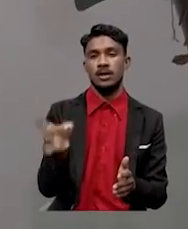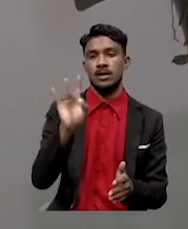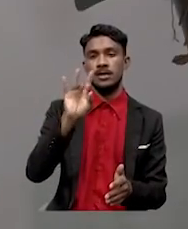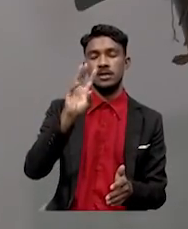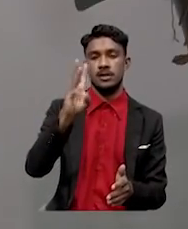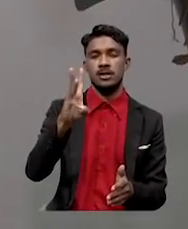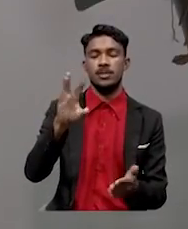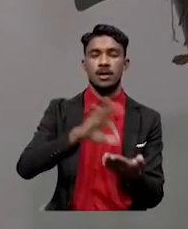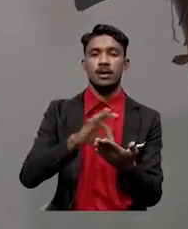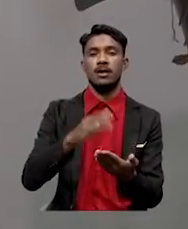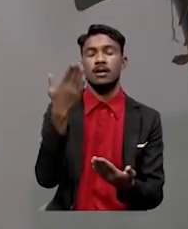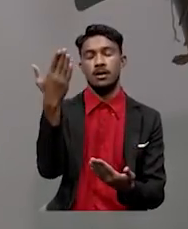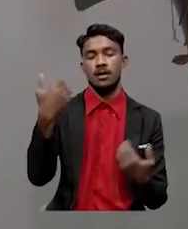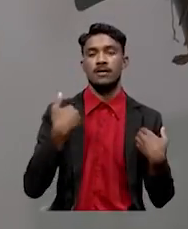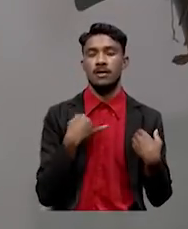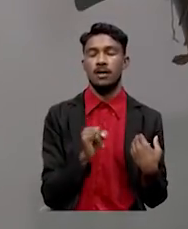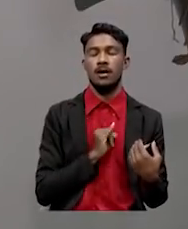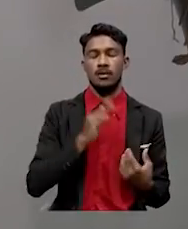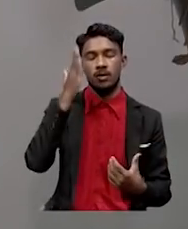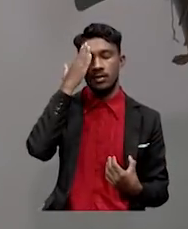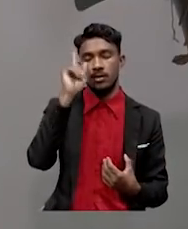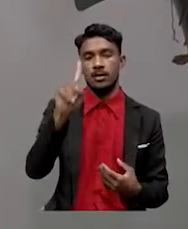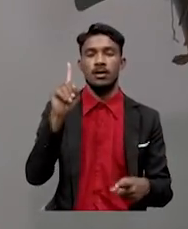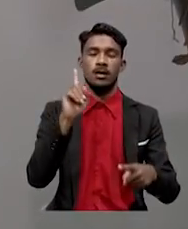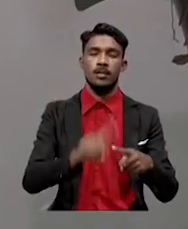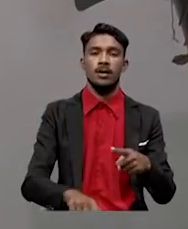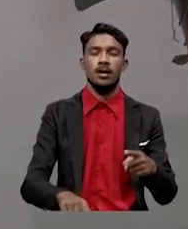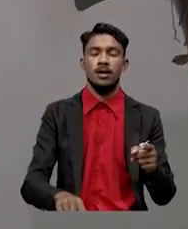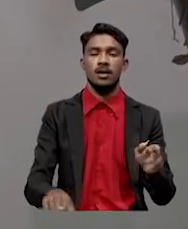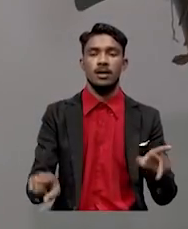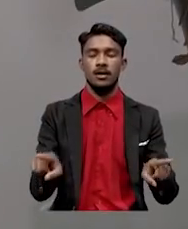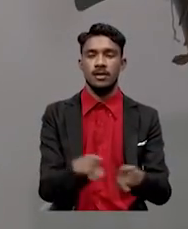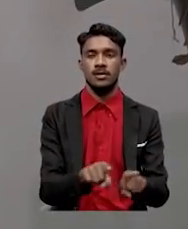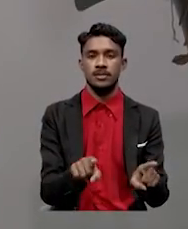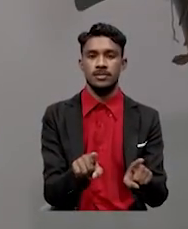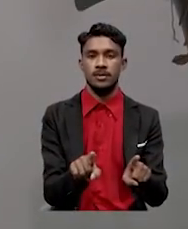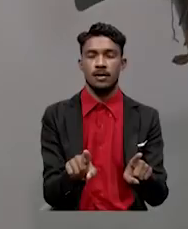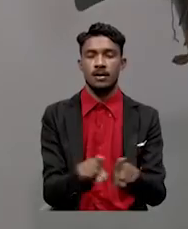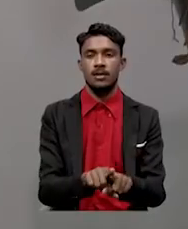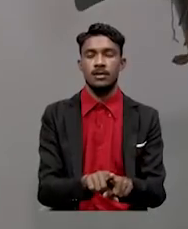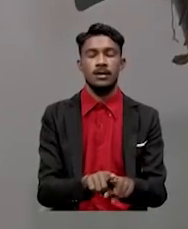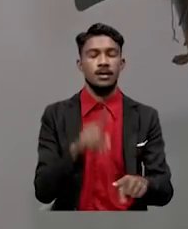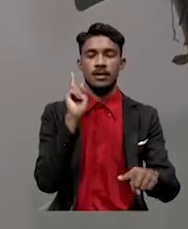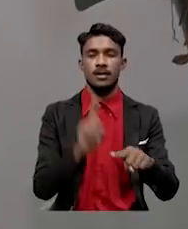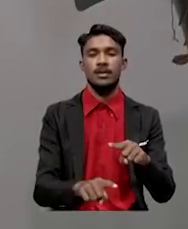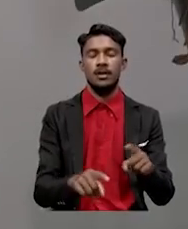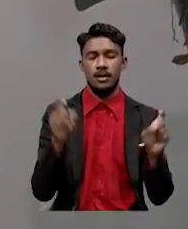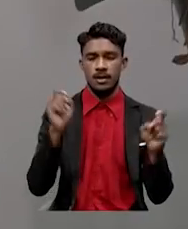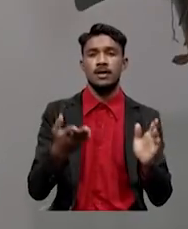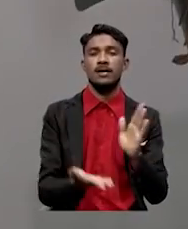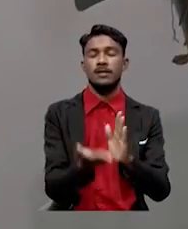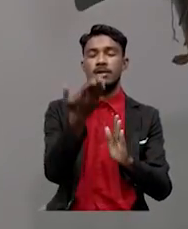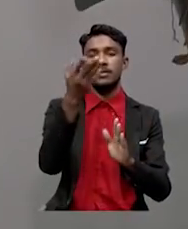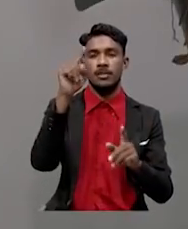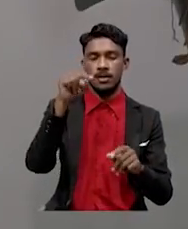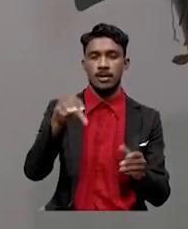Nebe, nesse how, a noite, nem a lebele sai falando lá Atlântico, nem sai falando karatekar lebele. Nem tem que saber para falar disso, então, nem tem